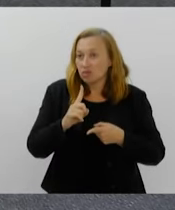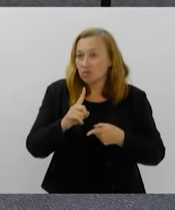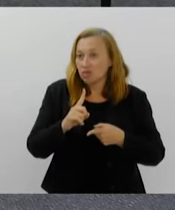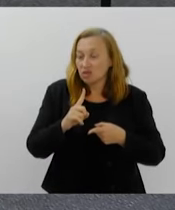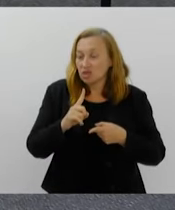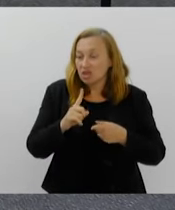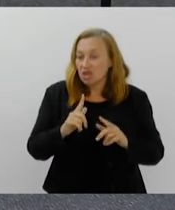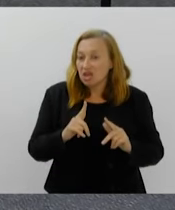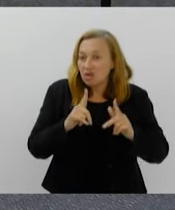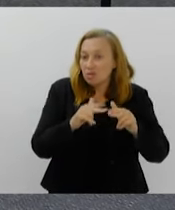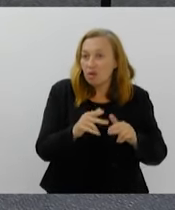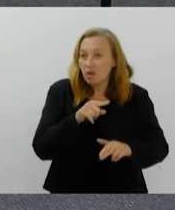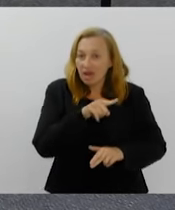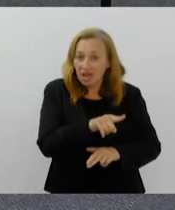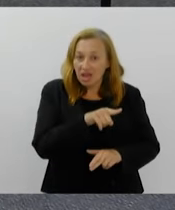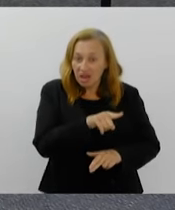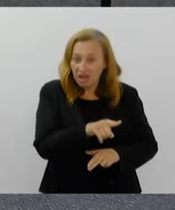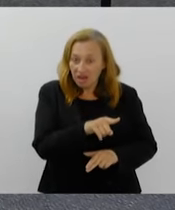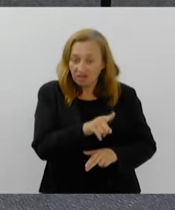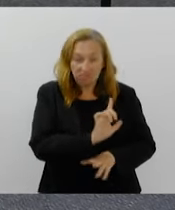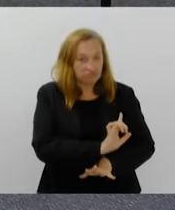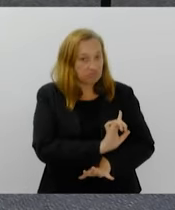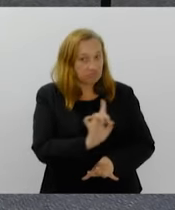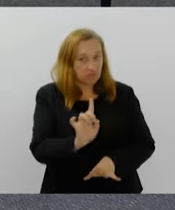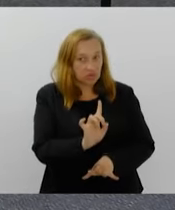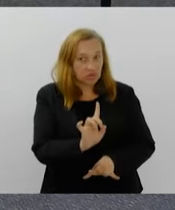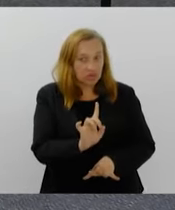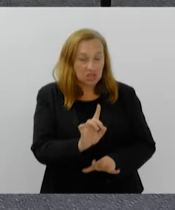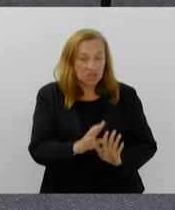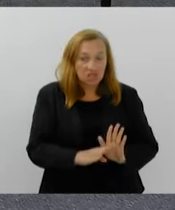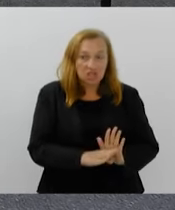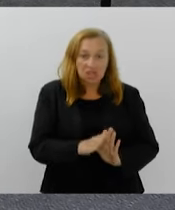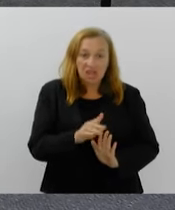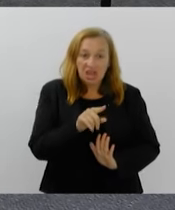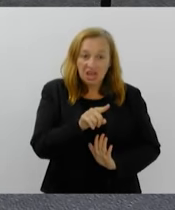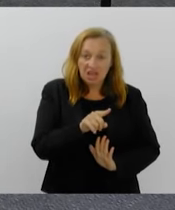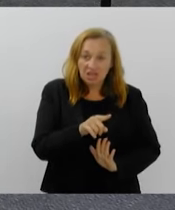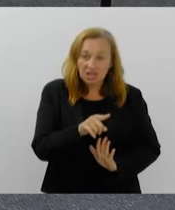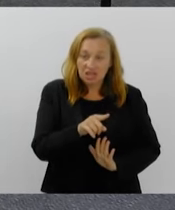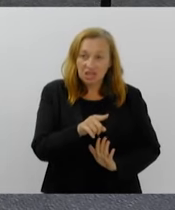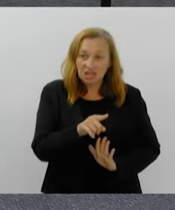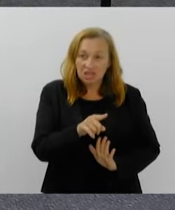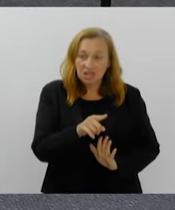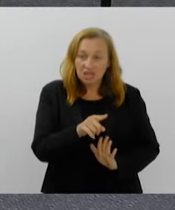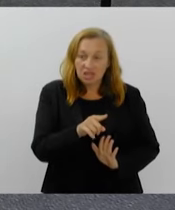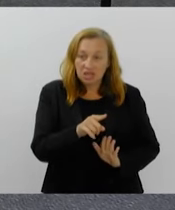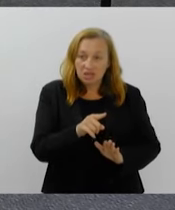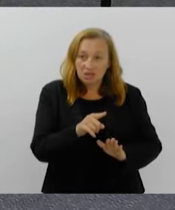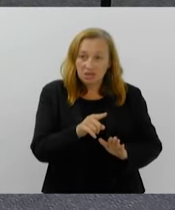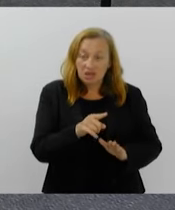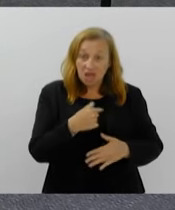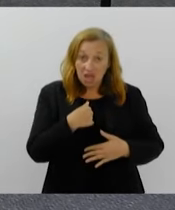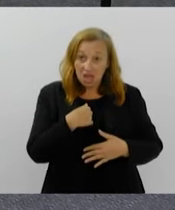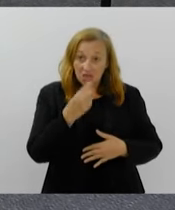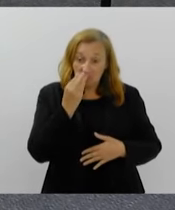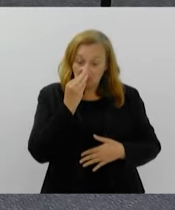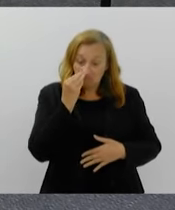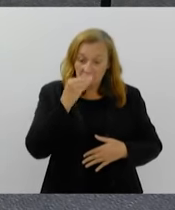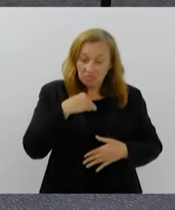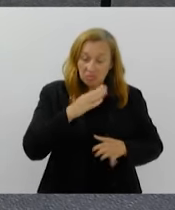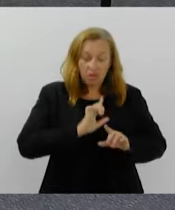mesma altura dela Rasa a níveis de tão baixo calão que merecem sim a minha